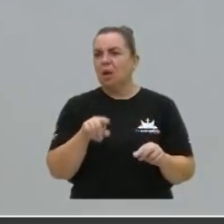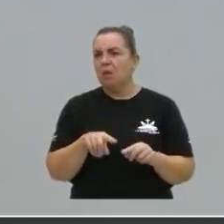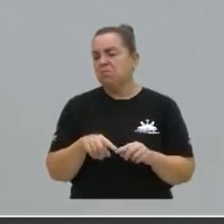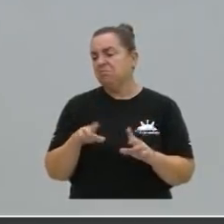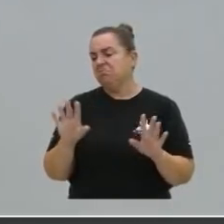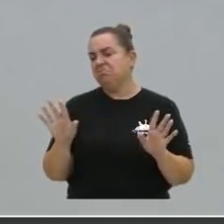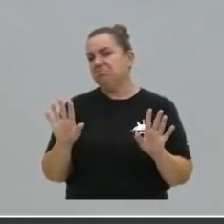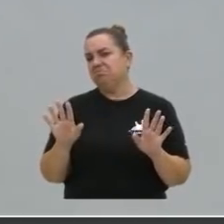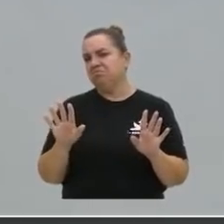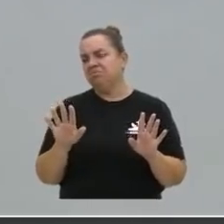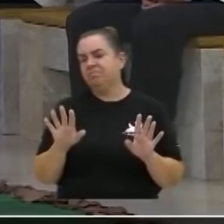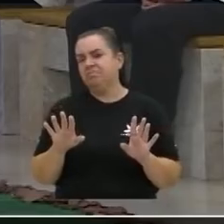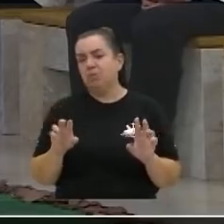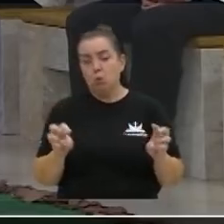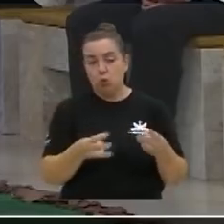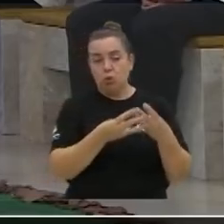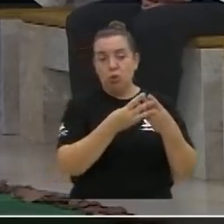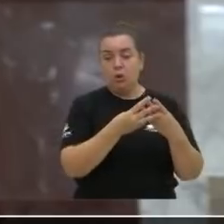medo.